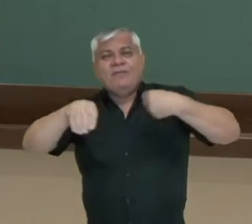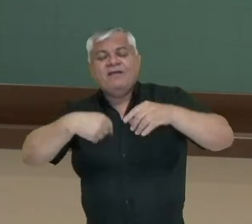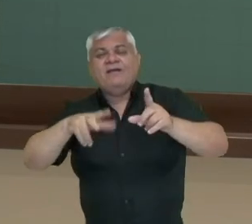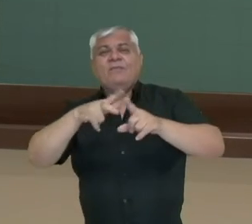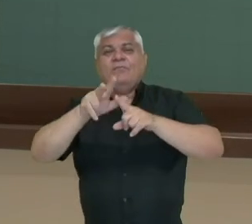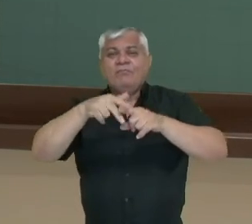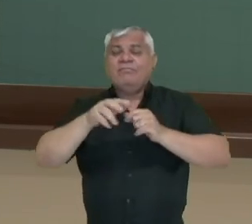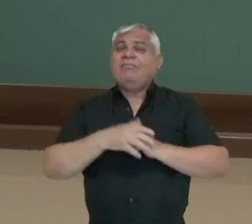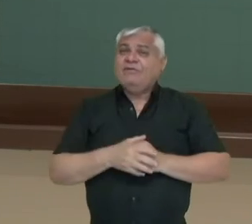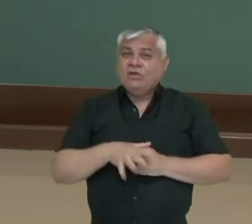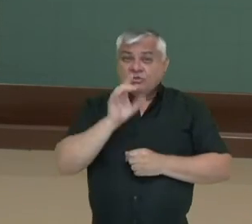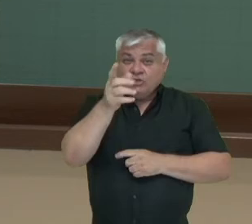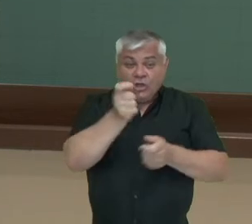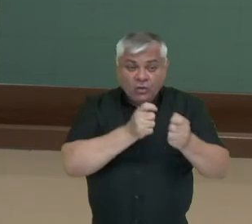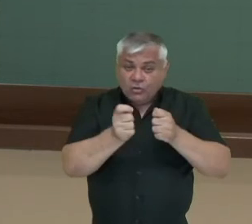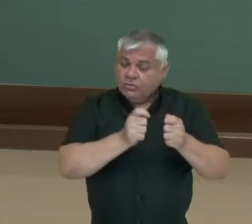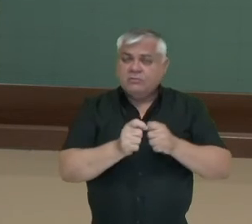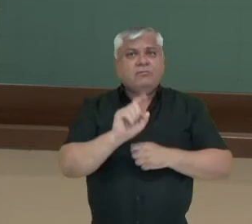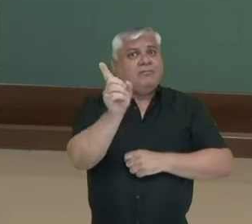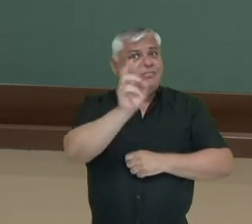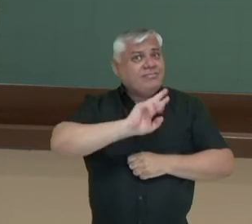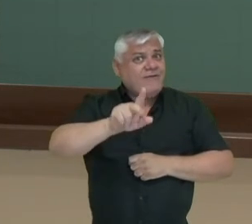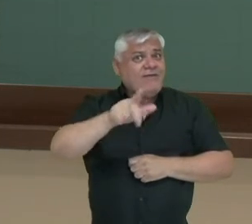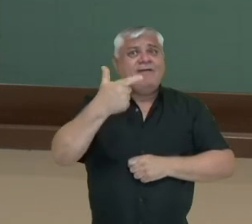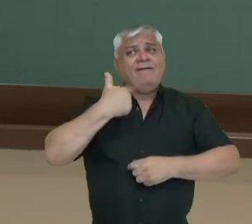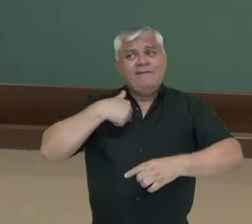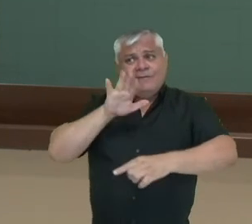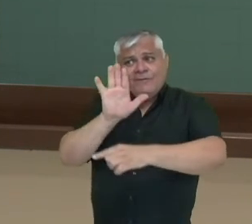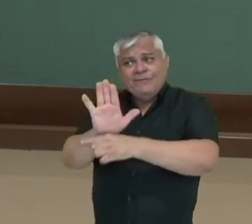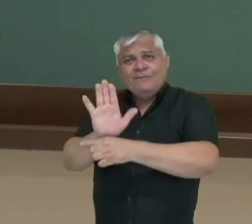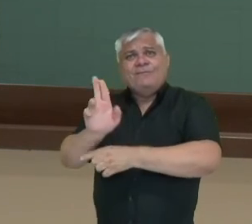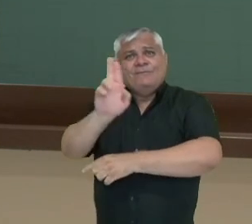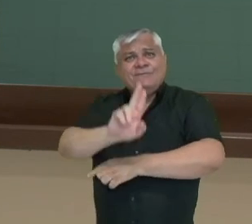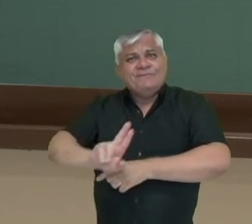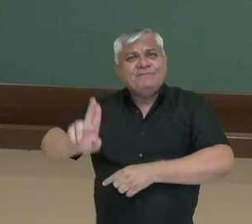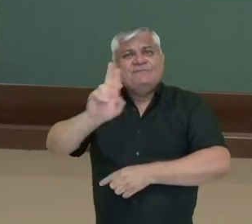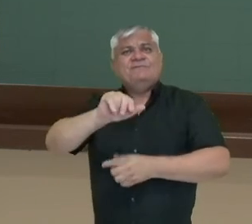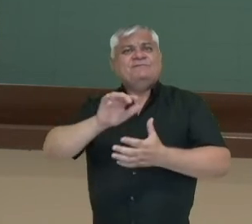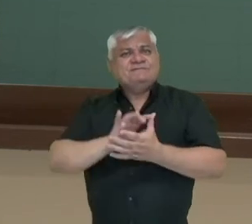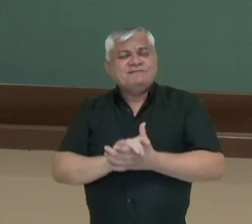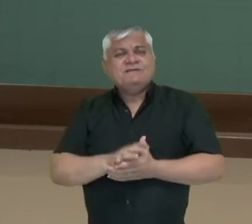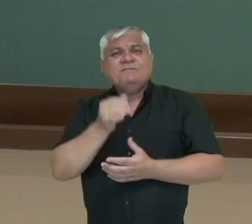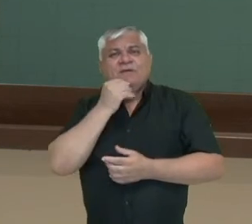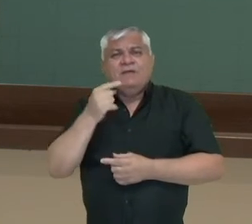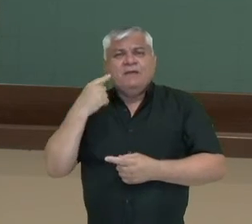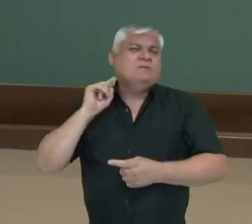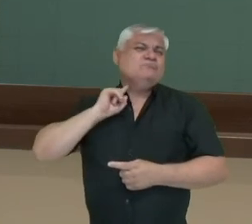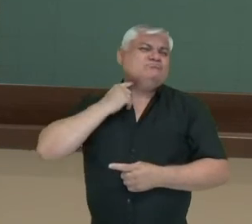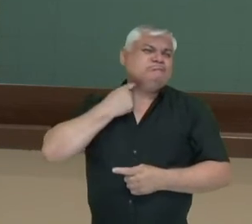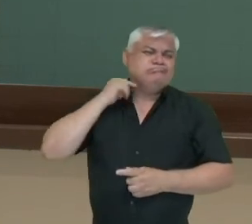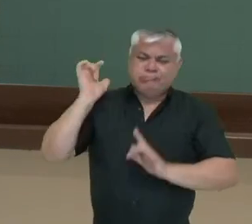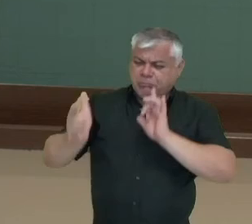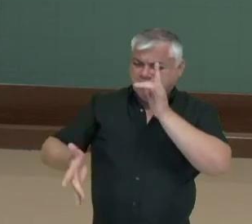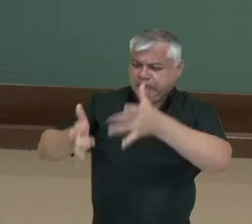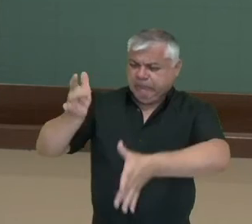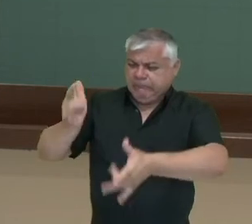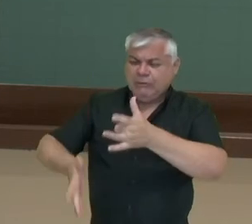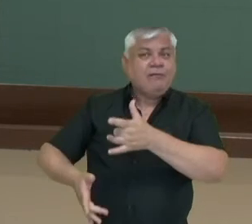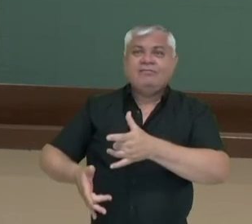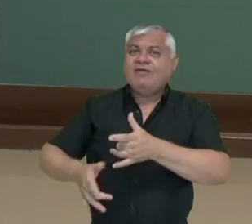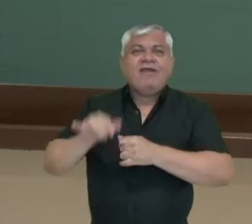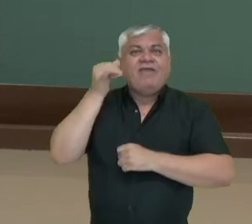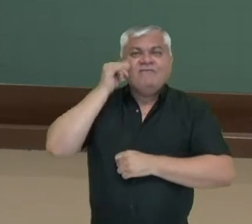problema econômico, mas na verdade ela está utilizando para não poluir o meio ambiente e